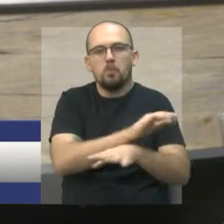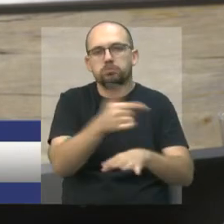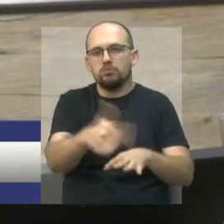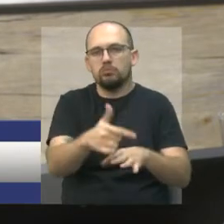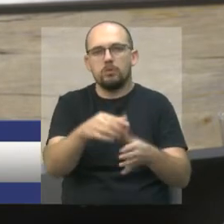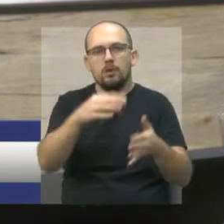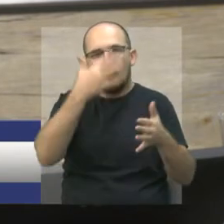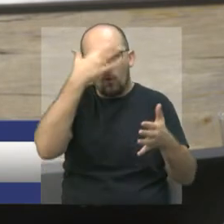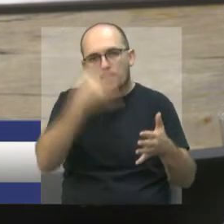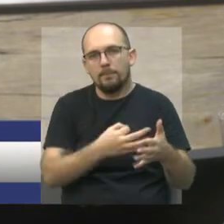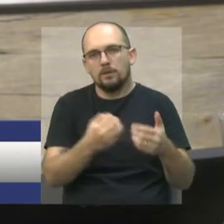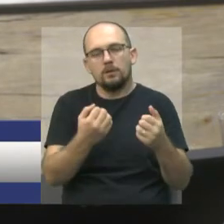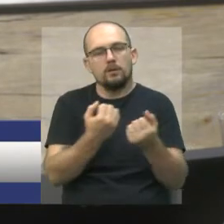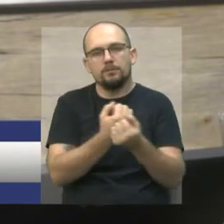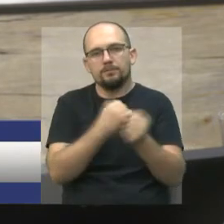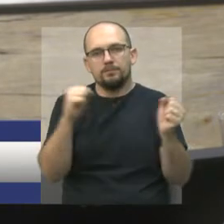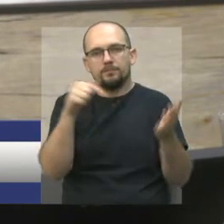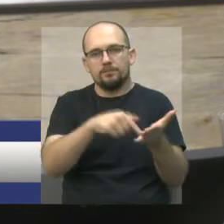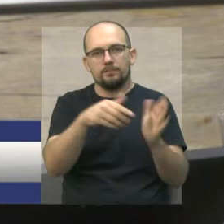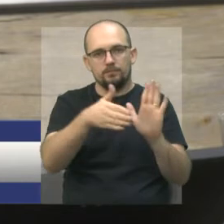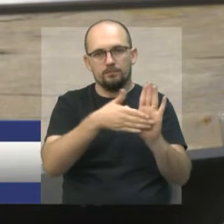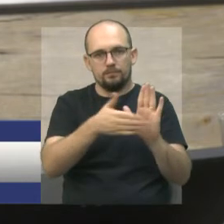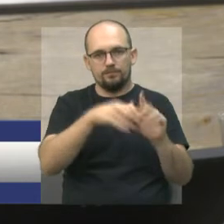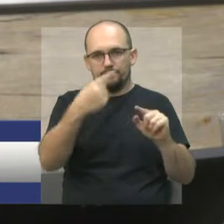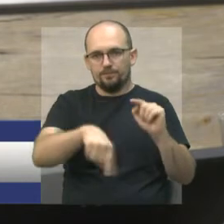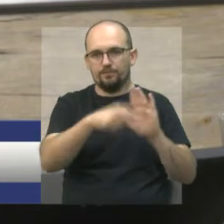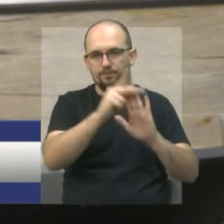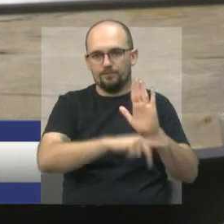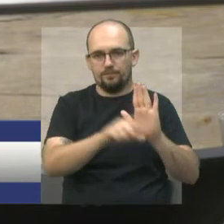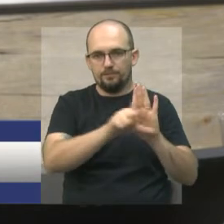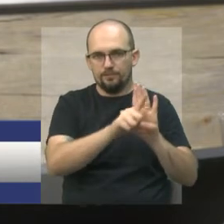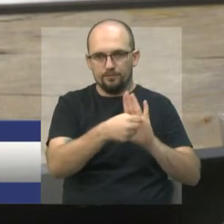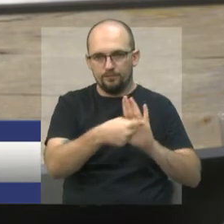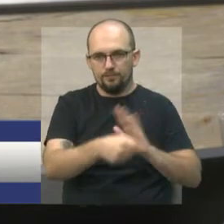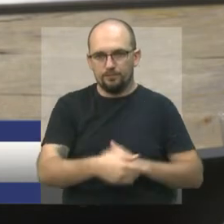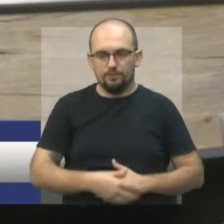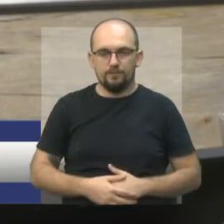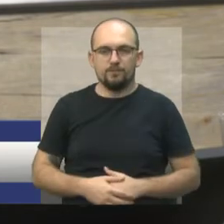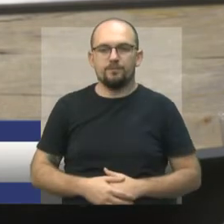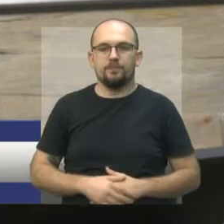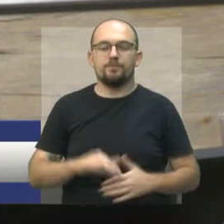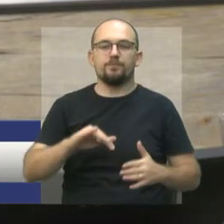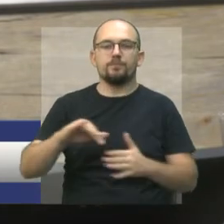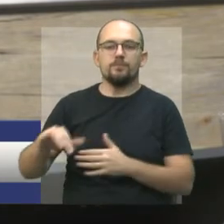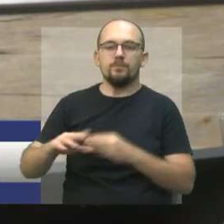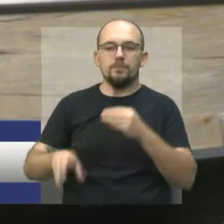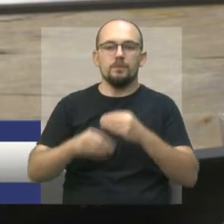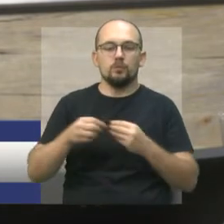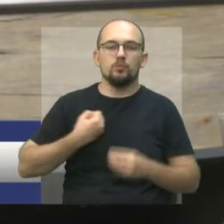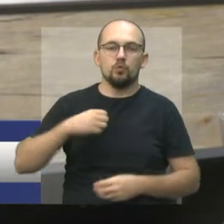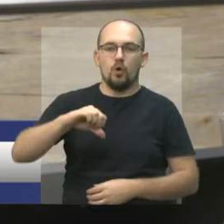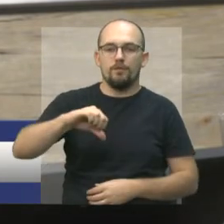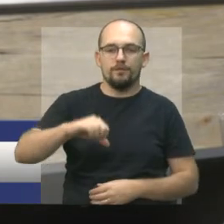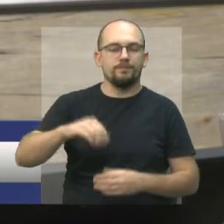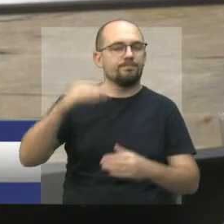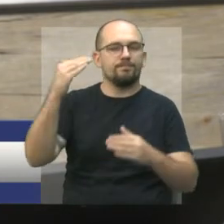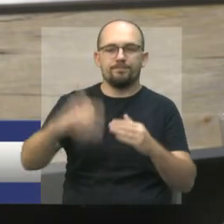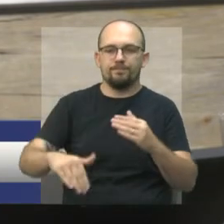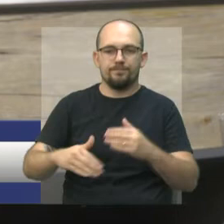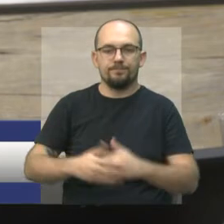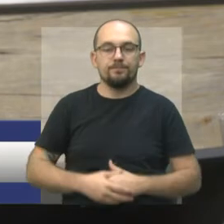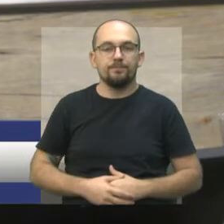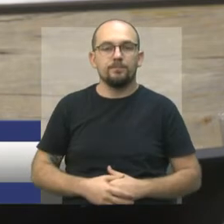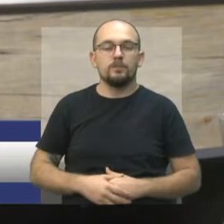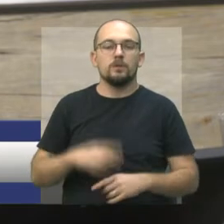e a compatibilidade da proposta com o presente projeto de lei. Emenda número 9, contrária. Vez